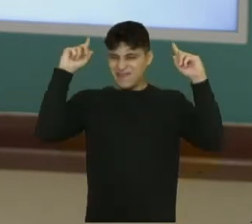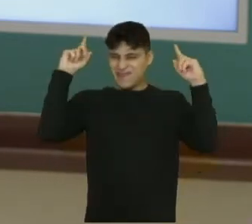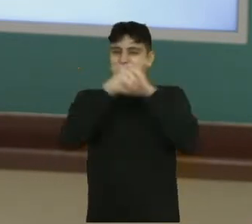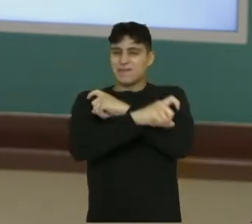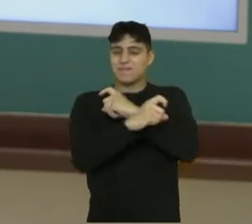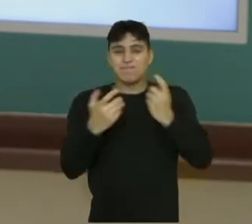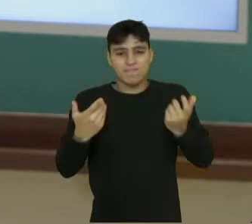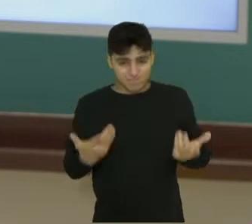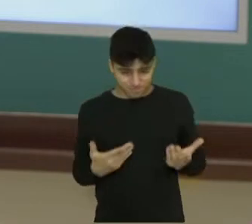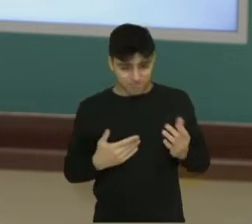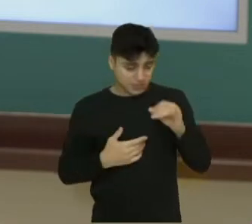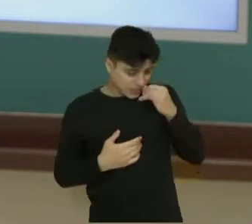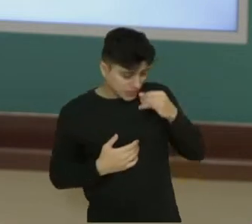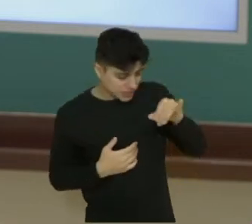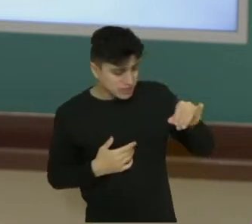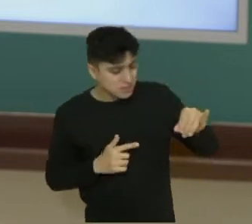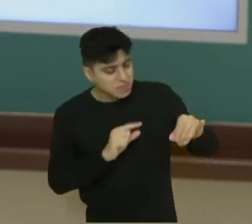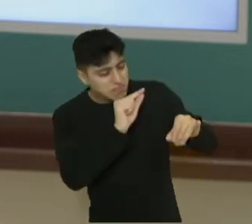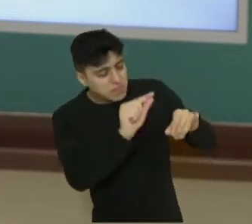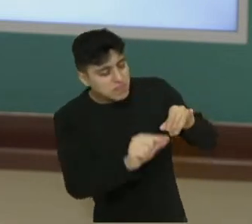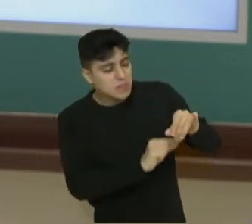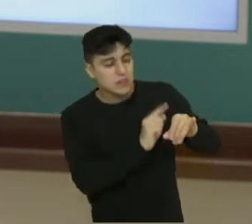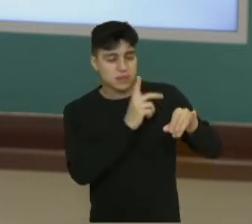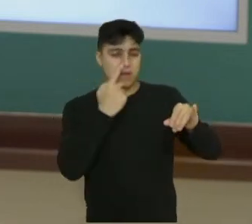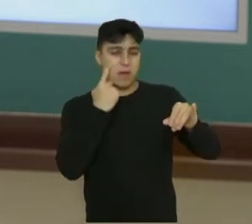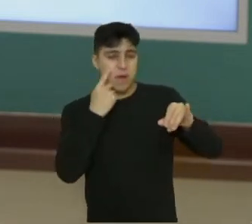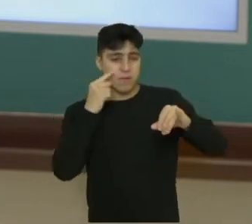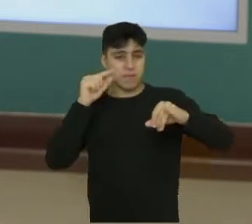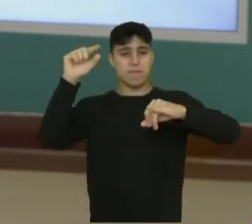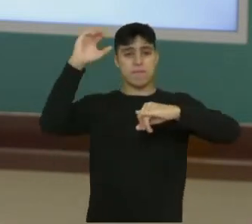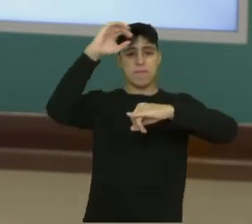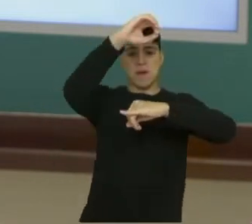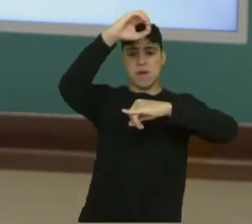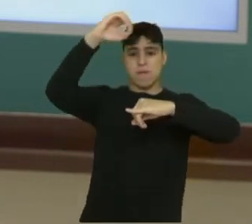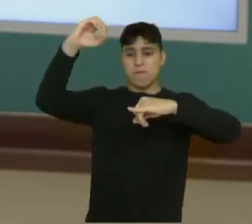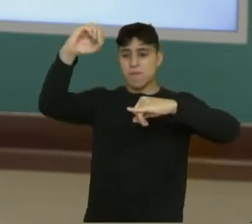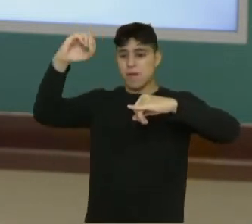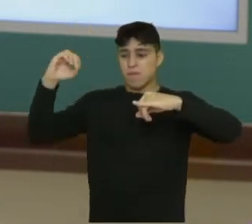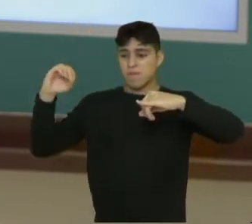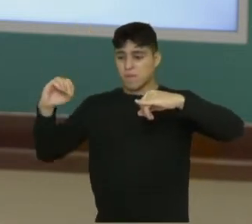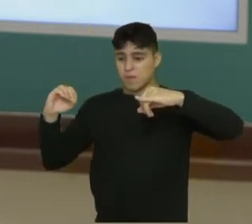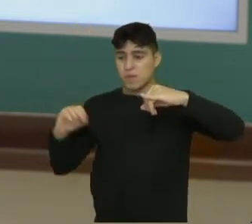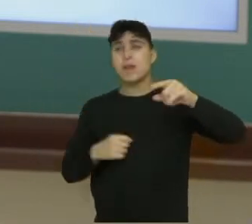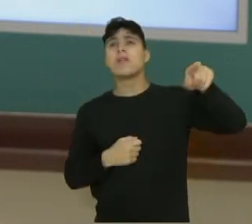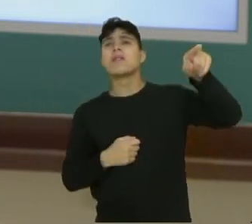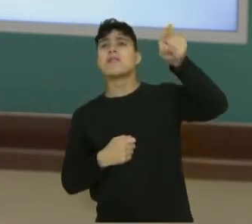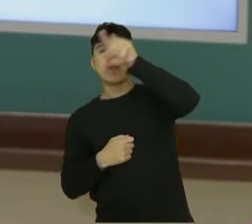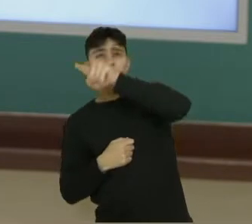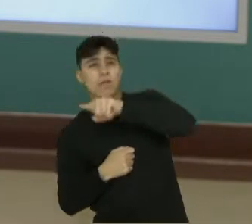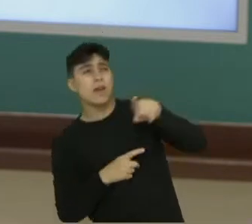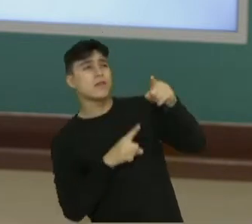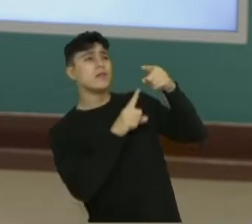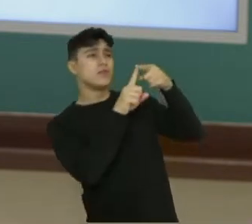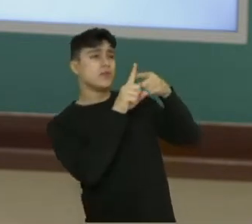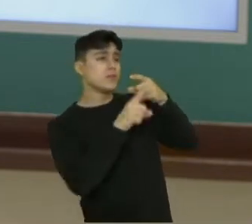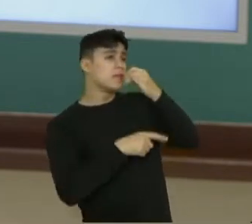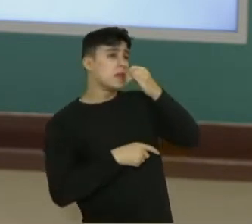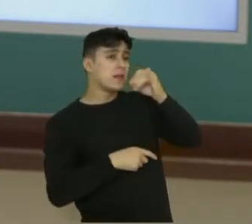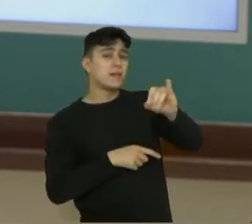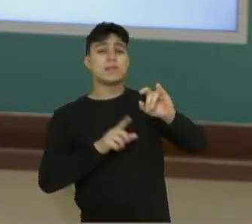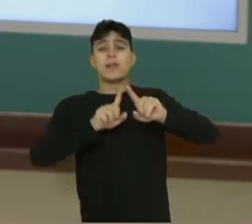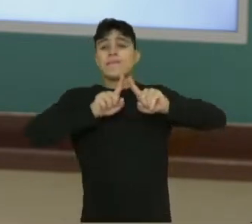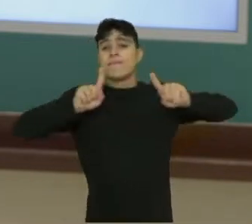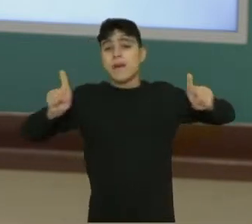Então, energia nesse caso, né? Ele exemplo. Tudo isso aqui representam formas de energia. Mas quando a gente